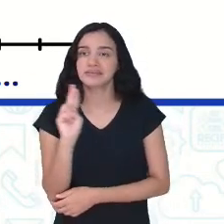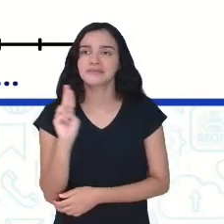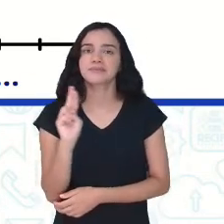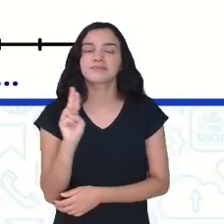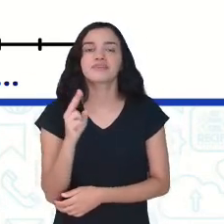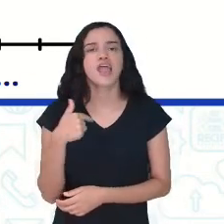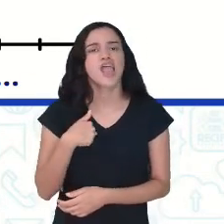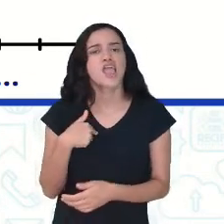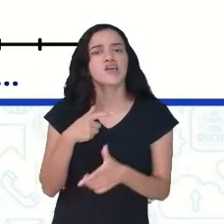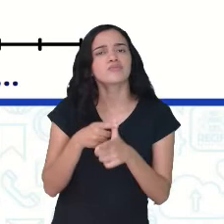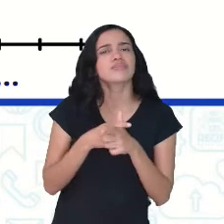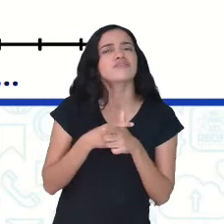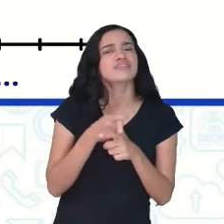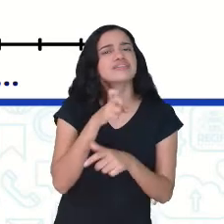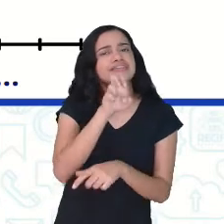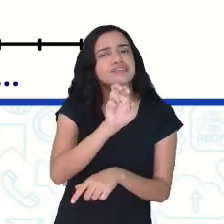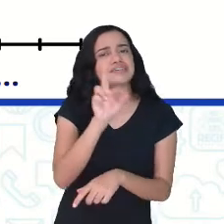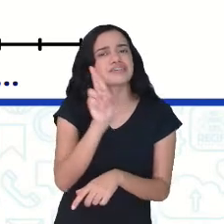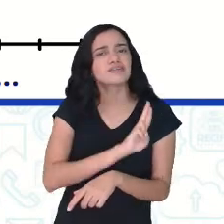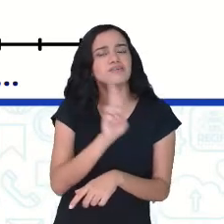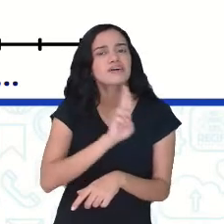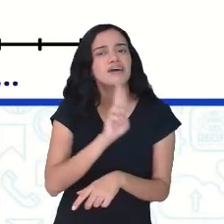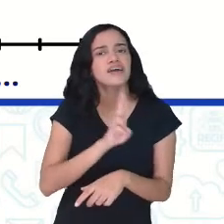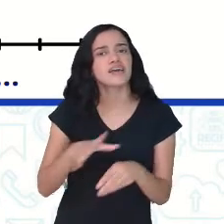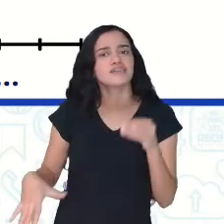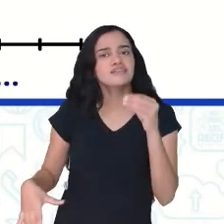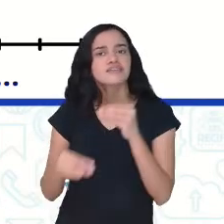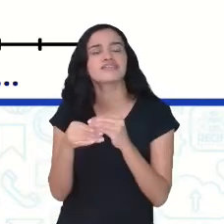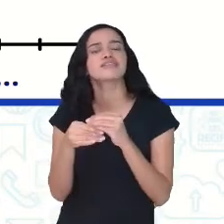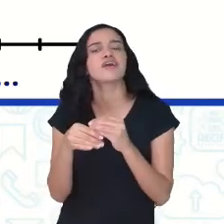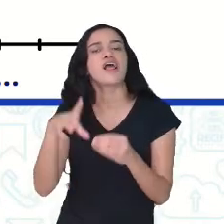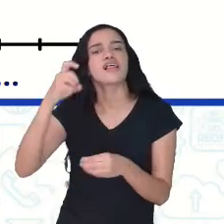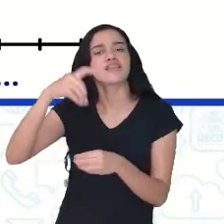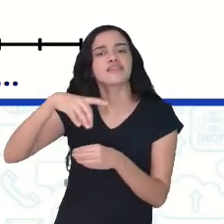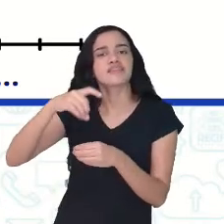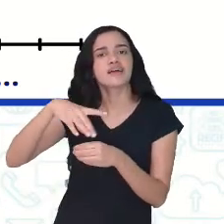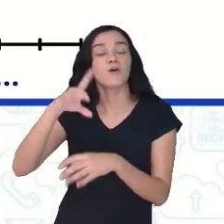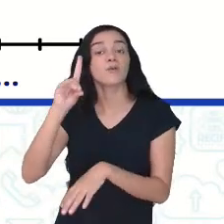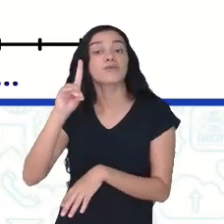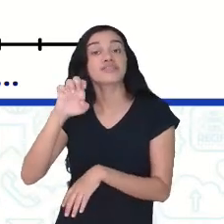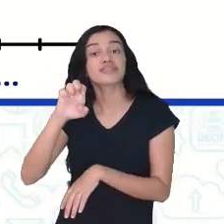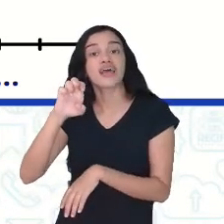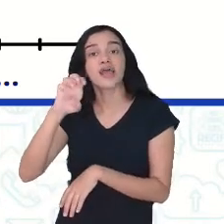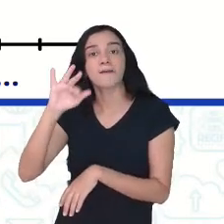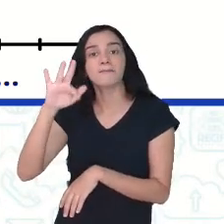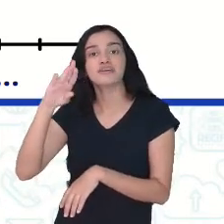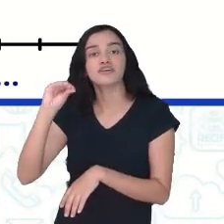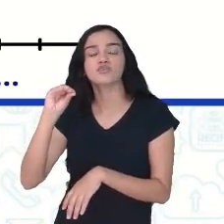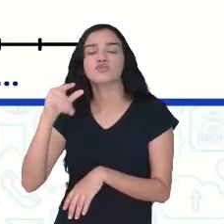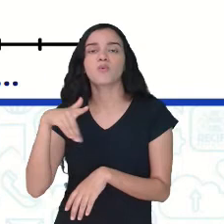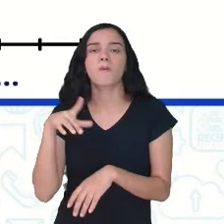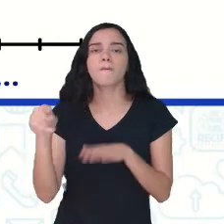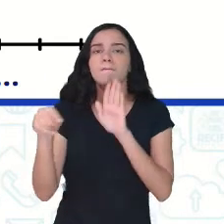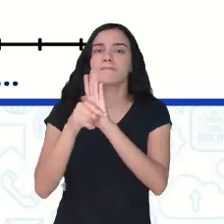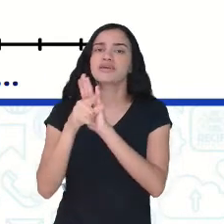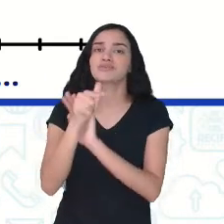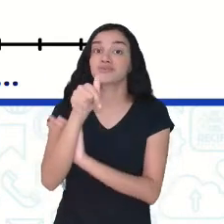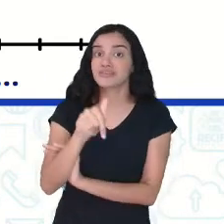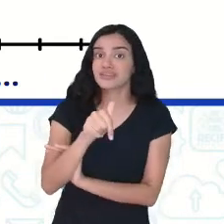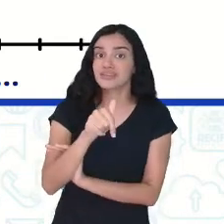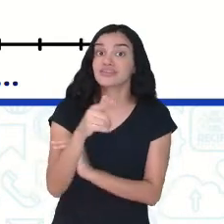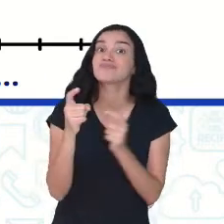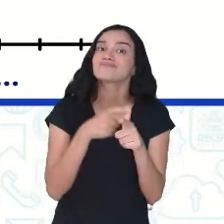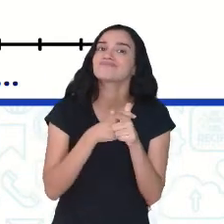estou devendo 5. E acrescento um débito de menos 7, ou seja, vou dever mais